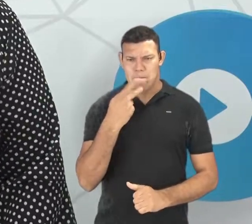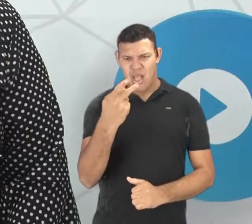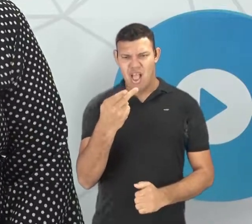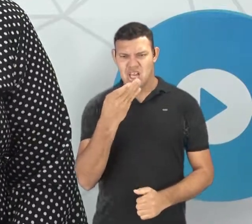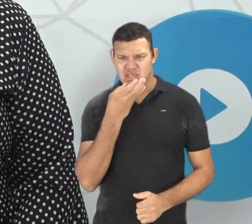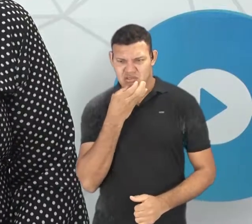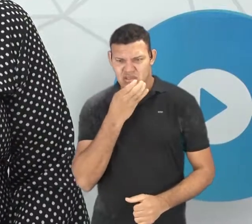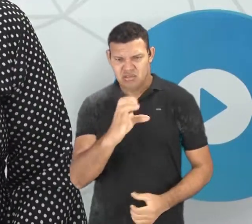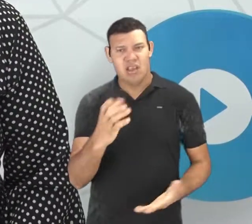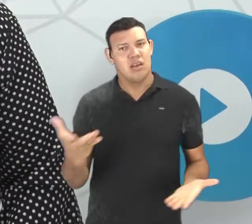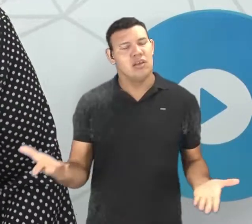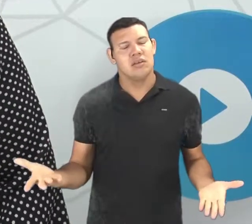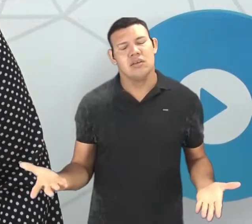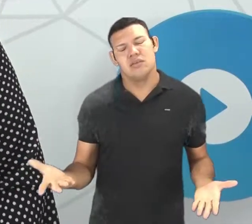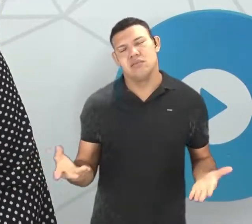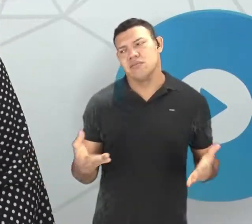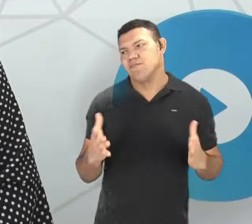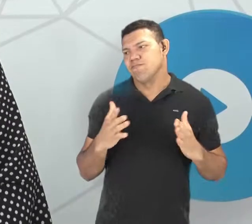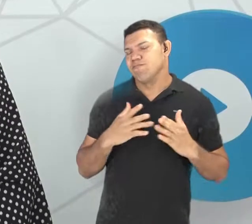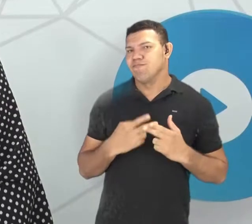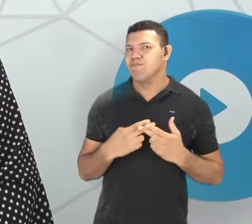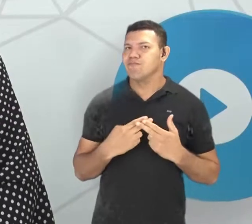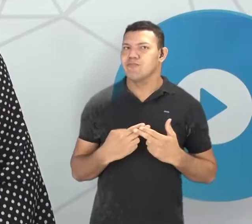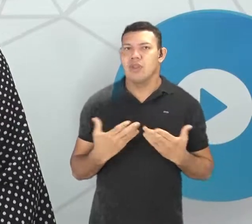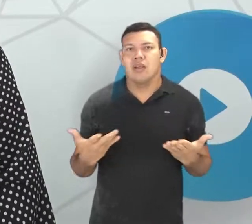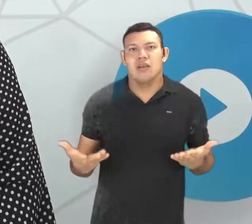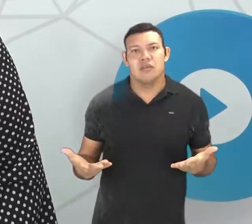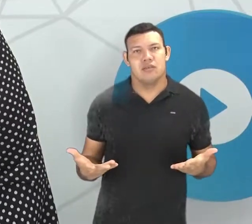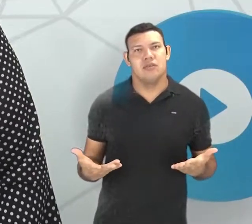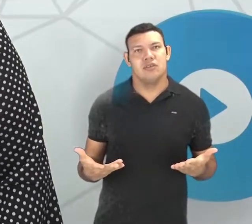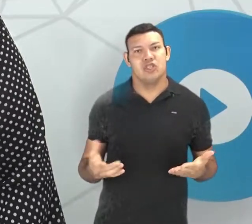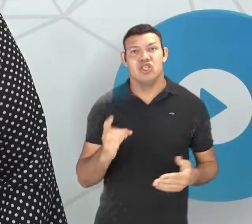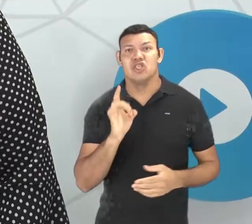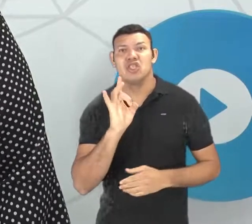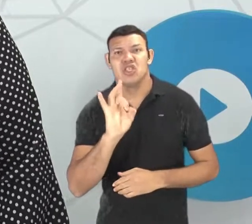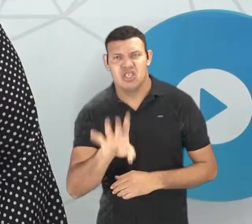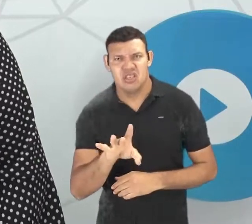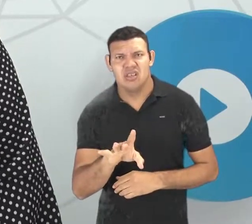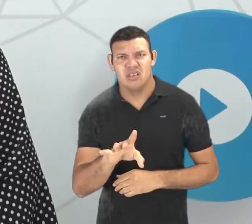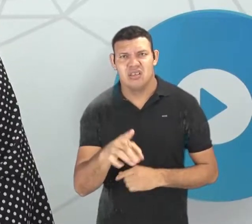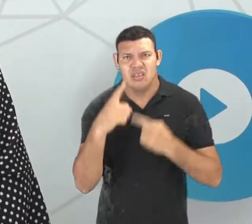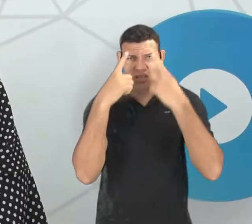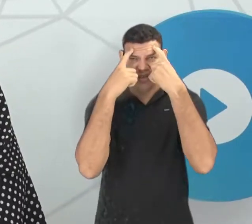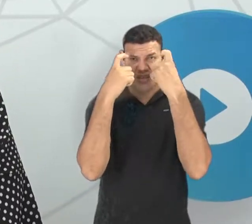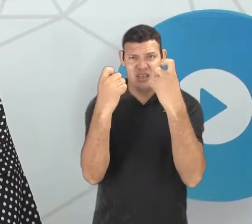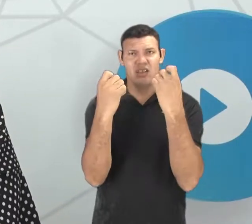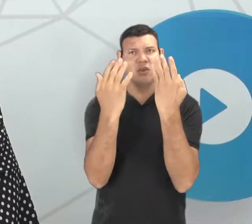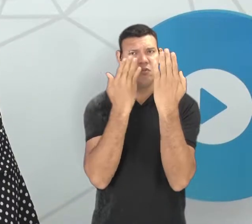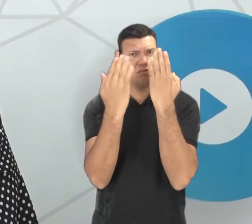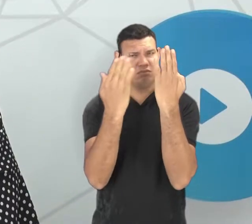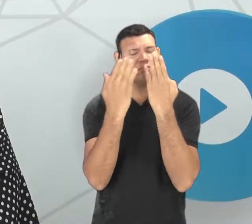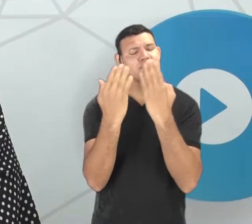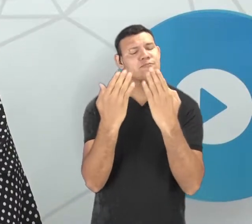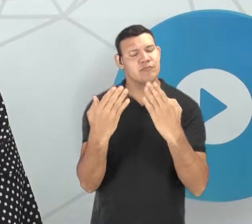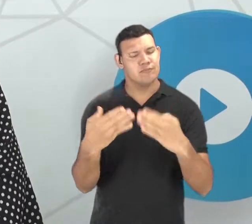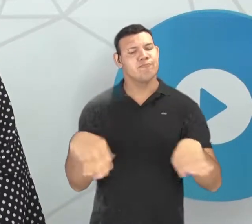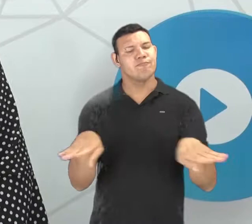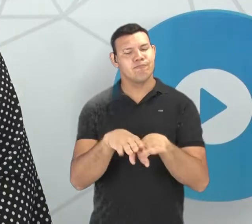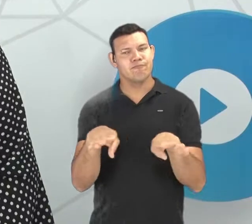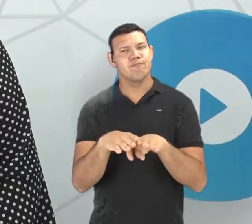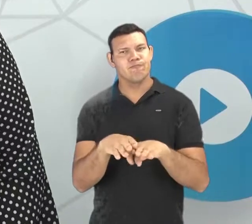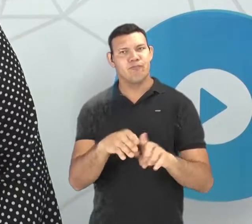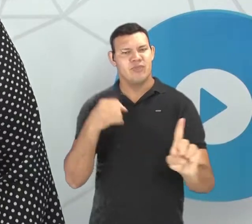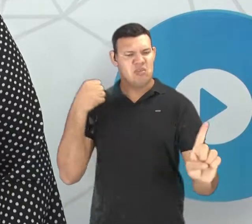Aí não ser, ao invés de somente praticar a conduta da violência psicológica, ele